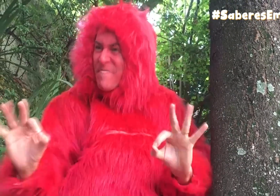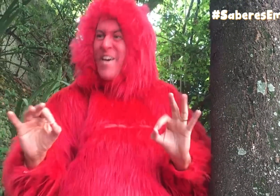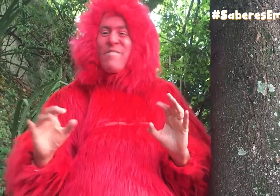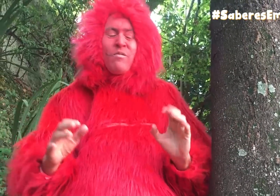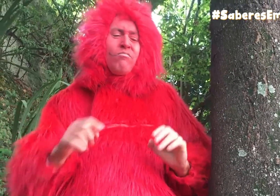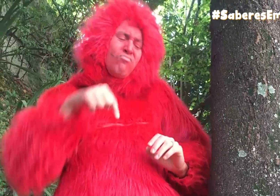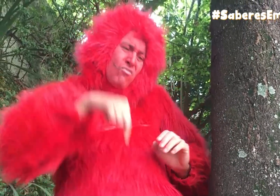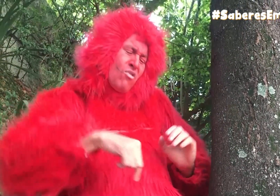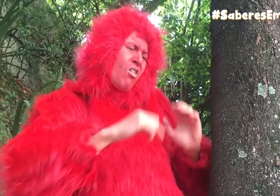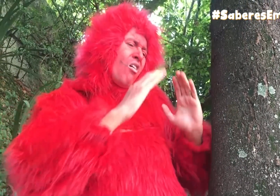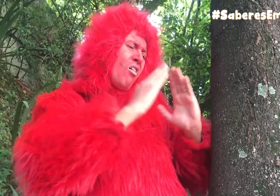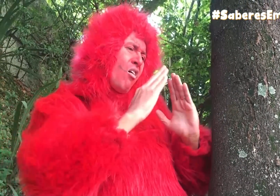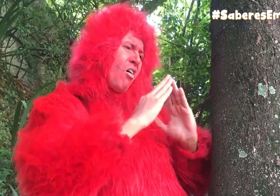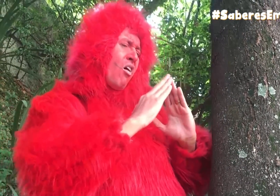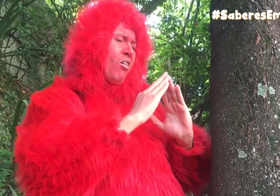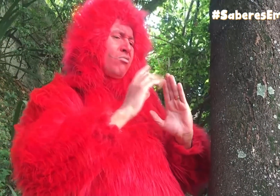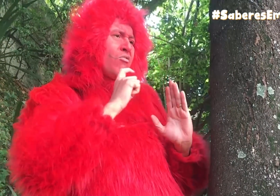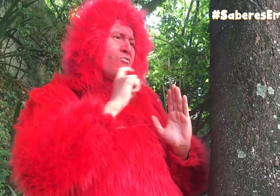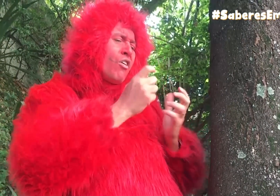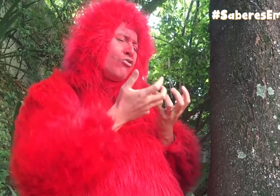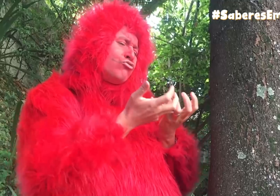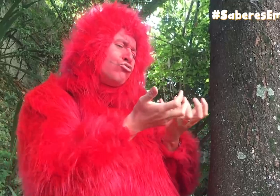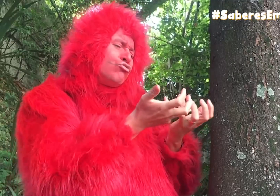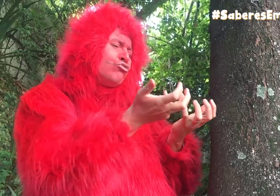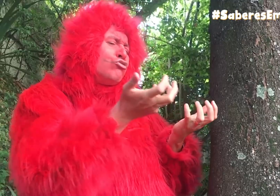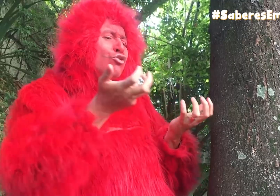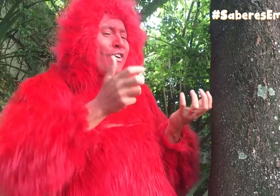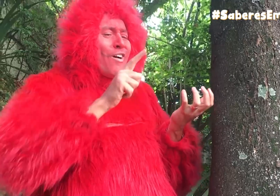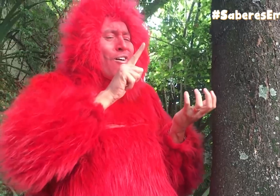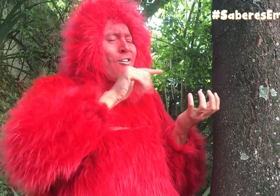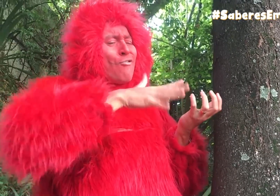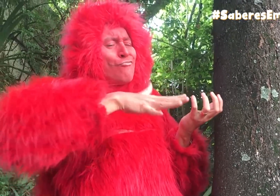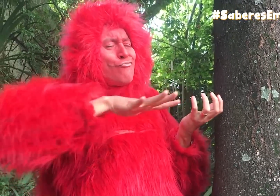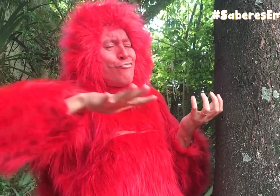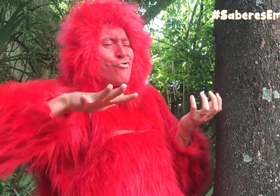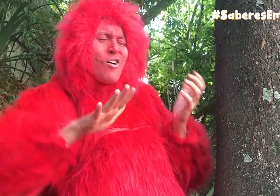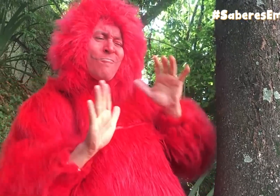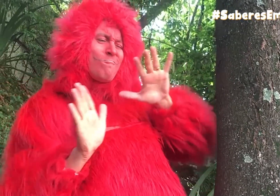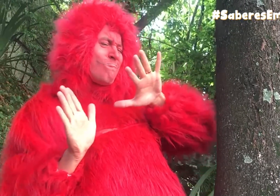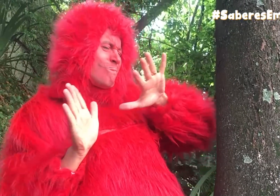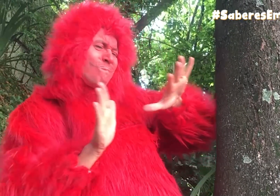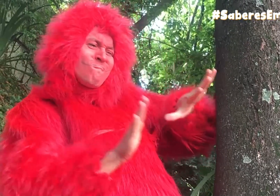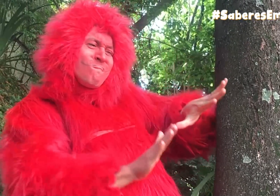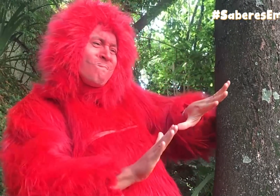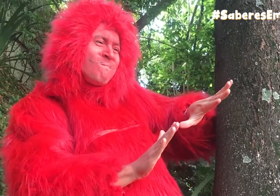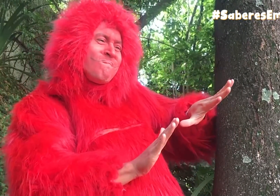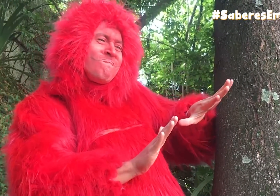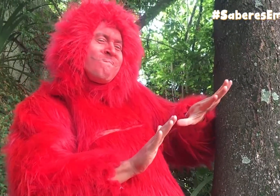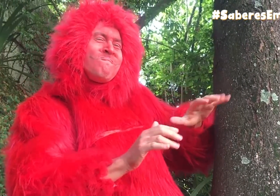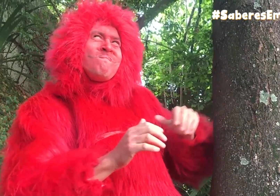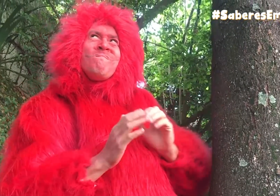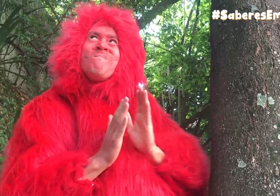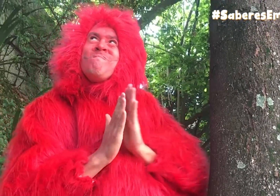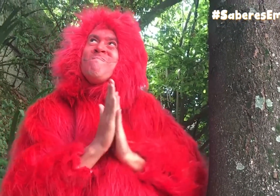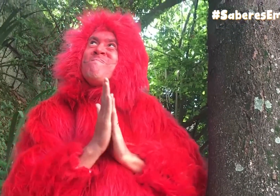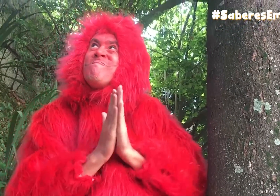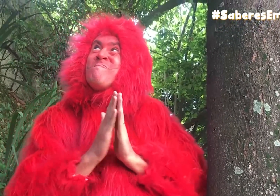Isso mesmo. Ah, eu não quero ficar aqui no banhado.